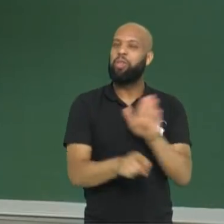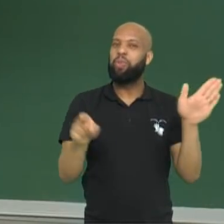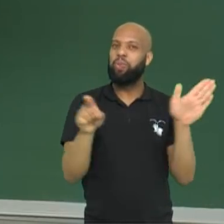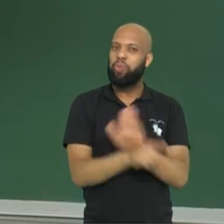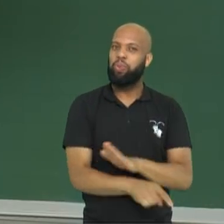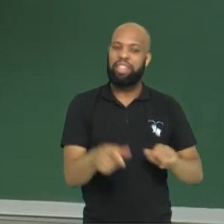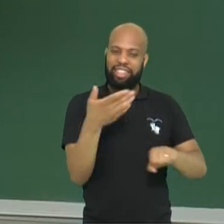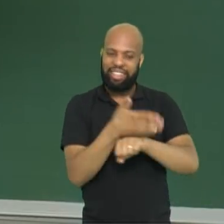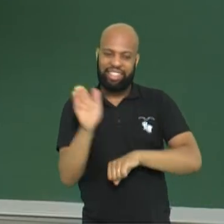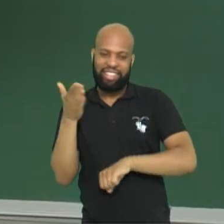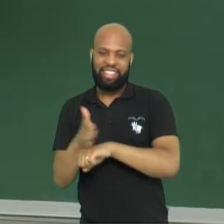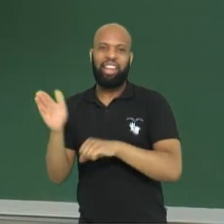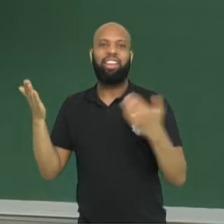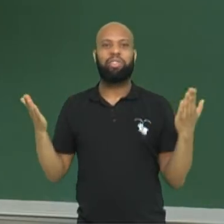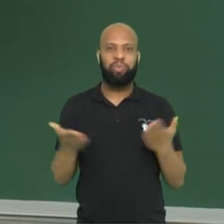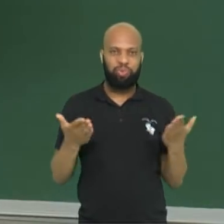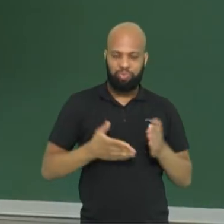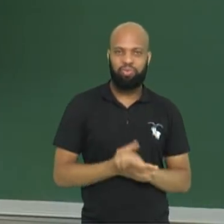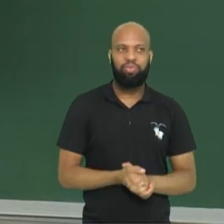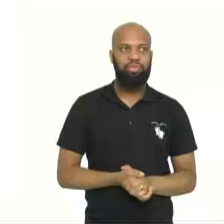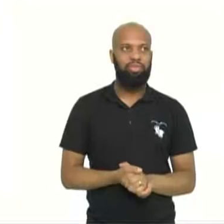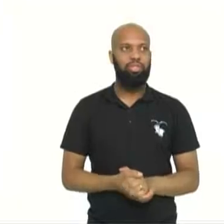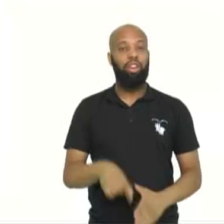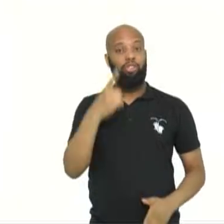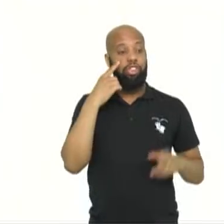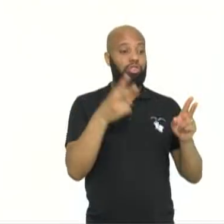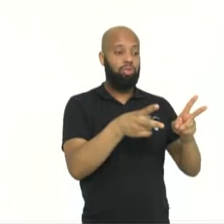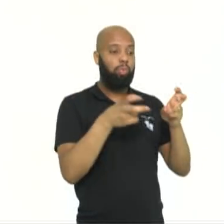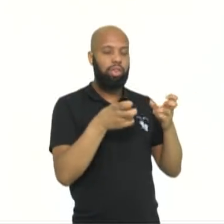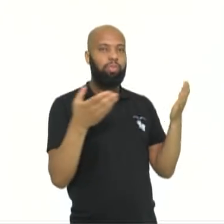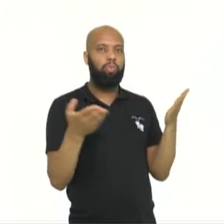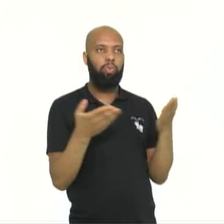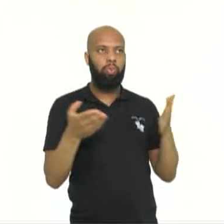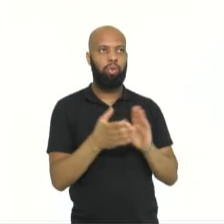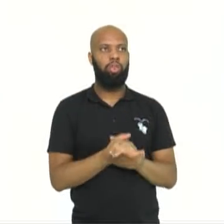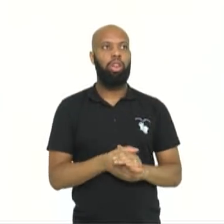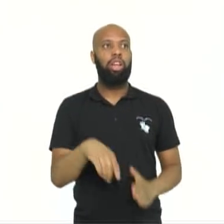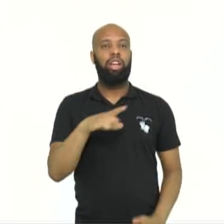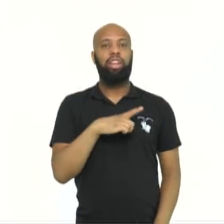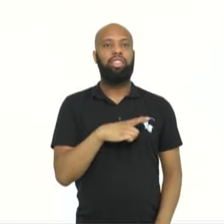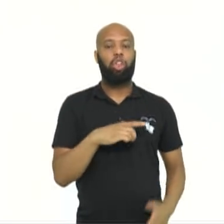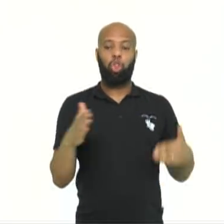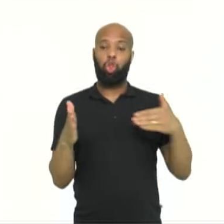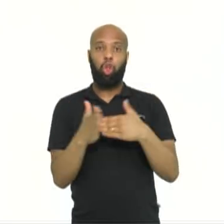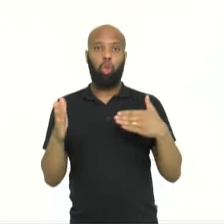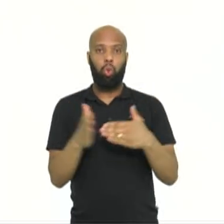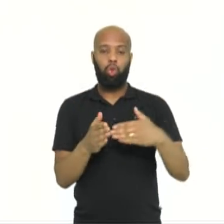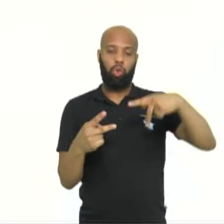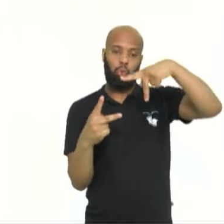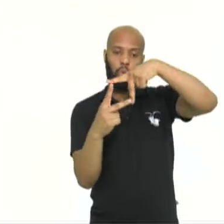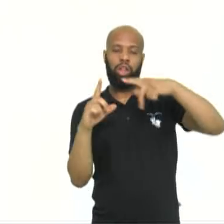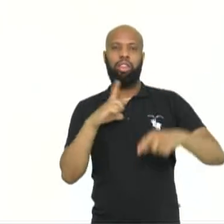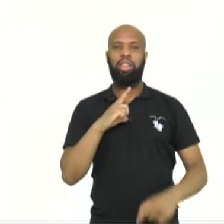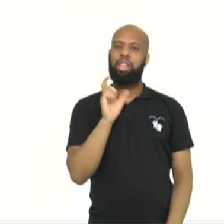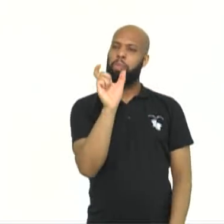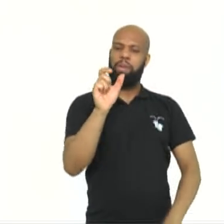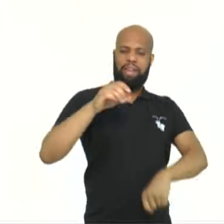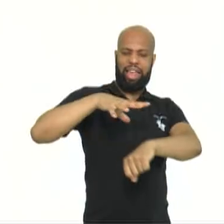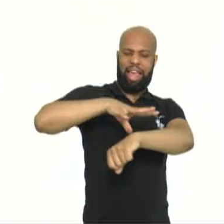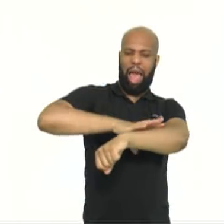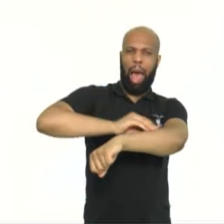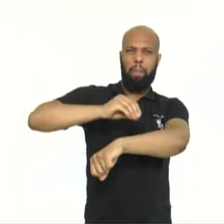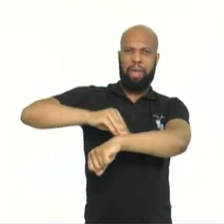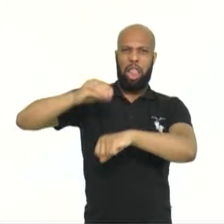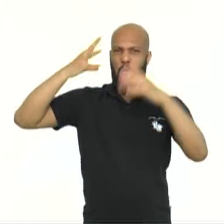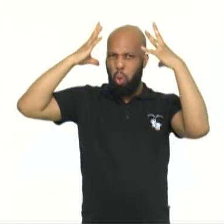para treinarmos um pouquinho, praticarmos. Observe aqui, ó. No último quadrinho, a expressão cabeluda quer dizer o quê? Então,